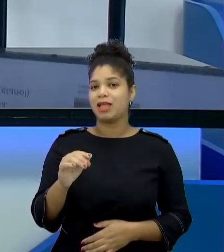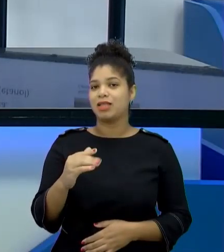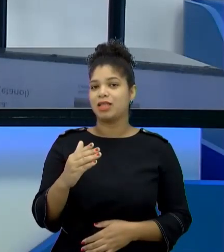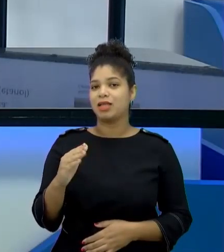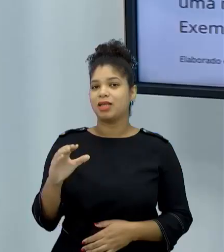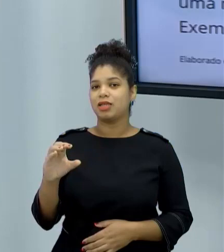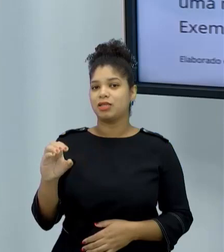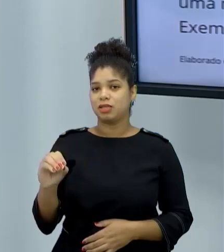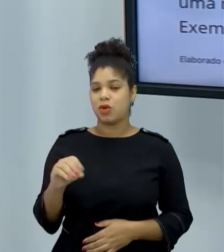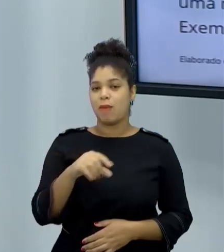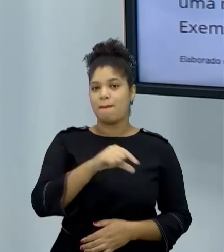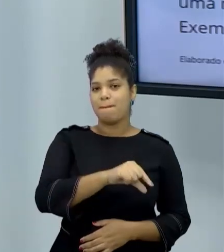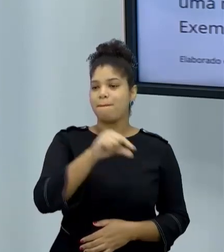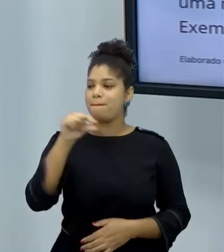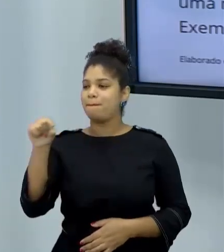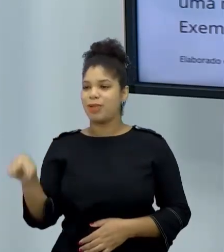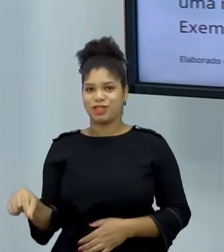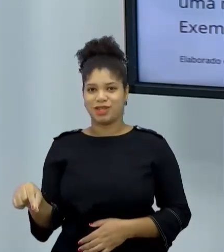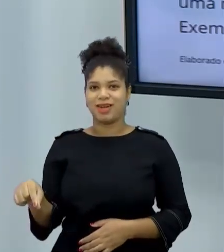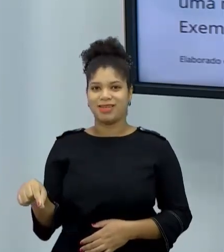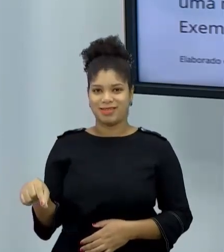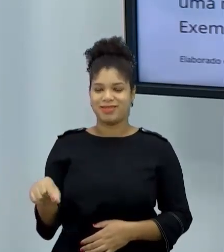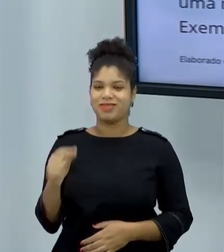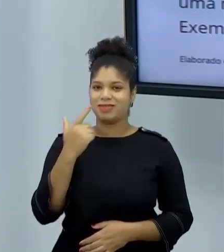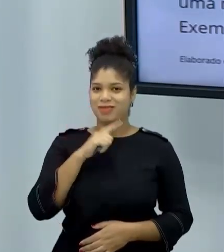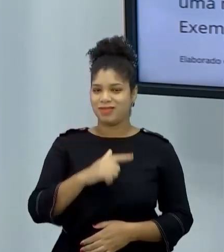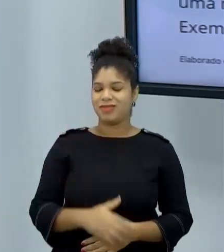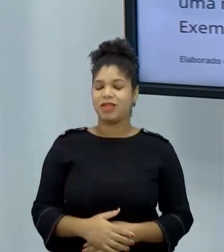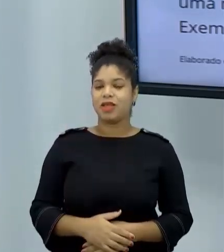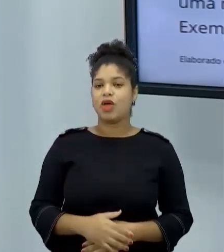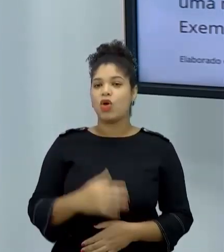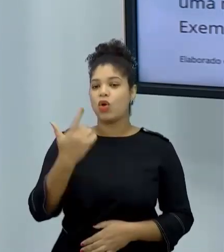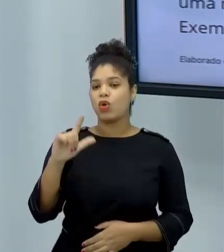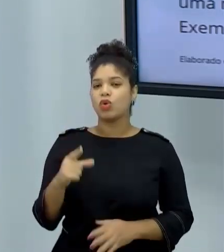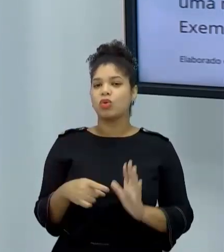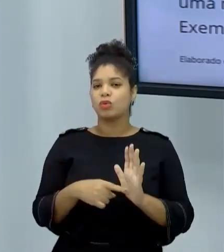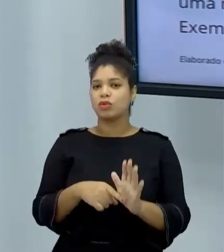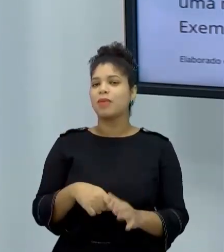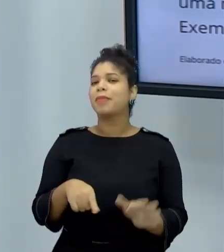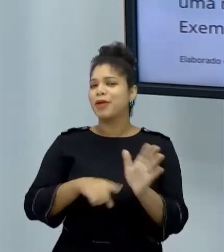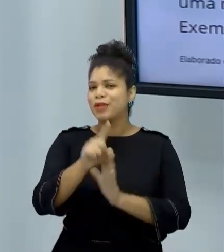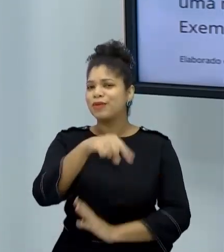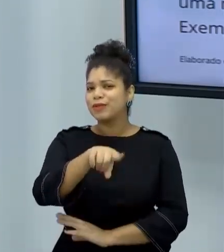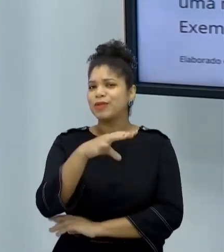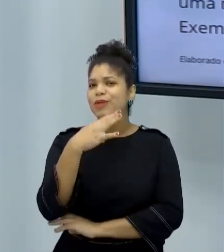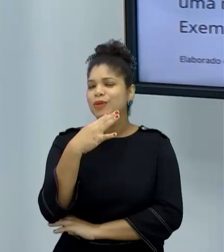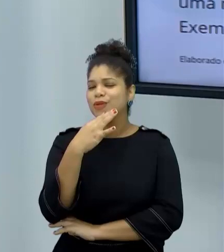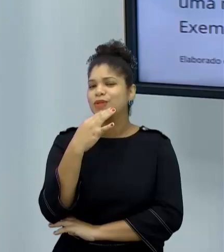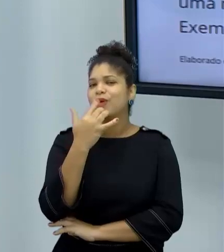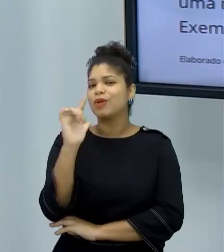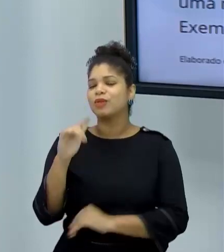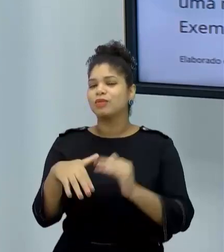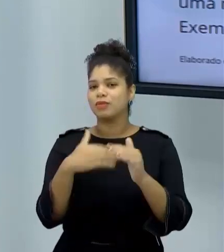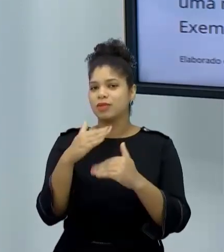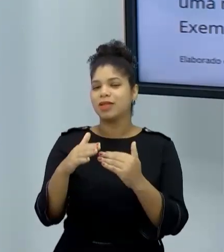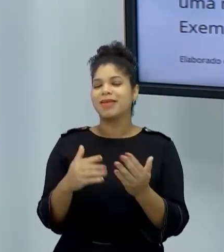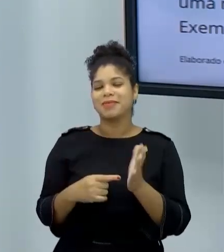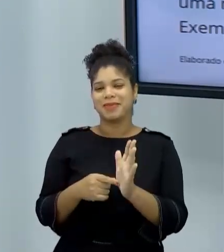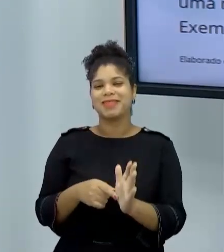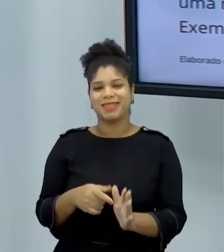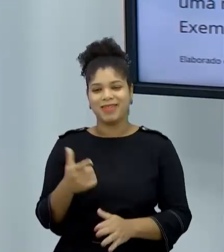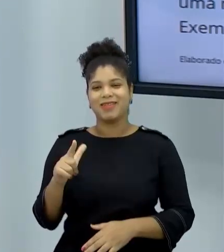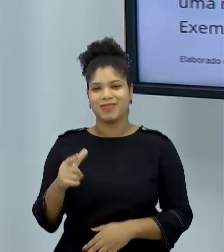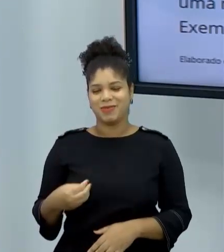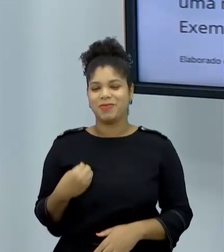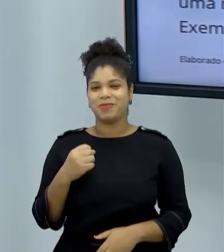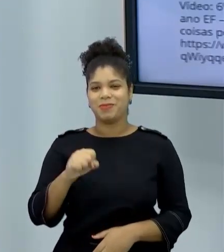bom? Acho que ficou claro? E a gente tem algum outro processo? Eu te perguntei se você conhecia algum outro processo. Eu trouxe outro aqui